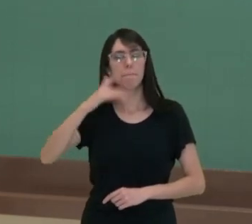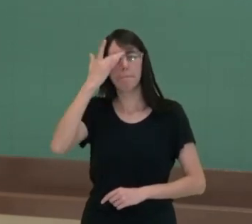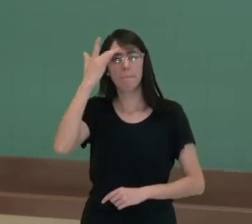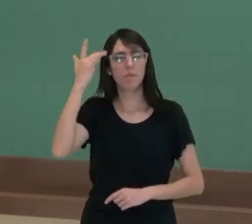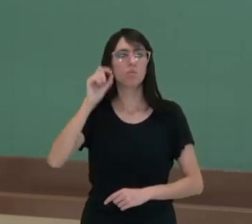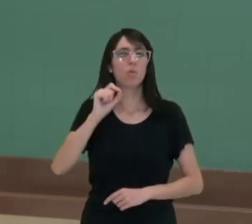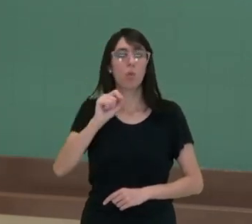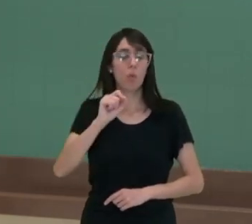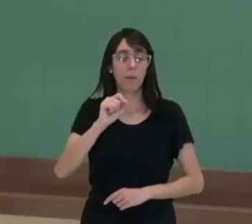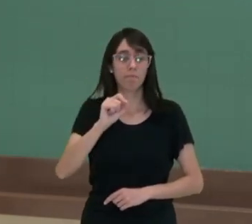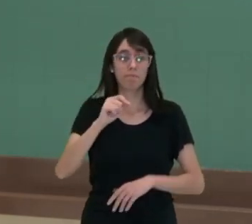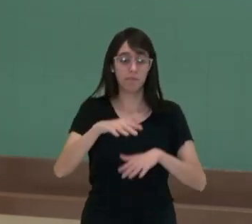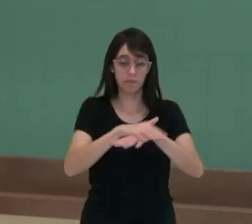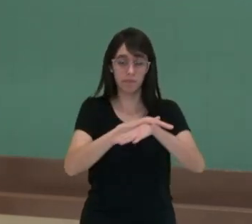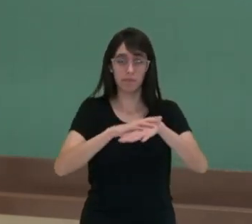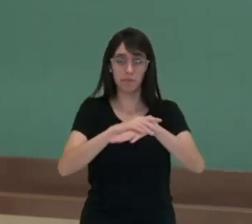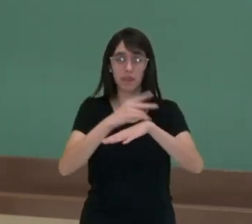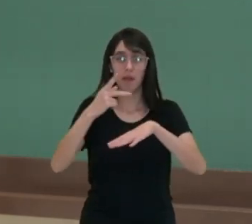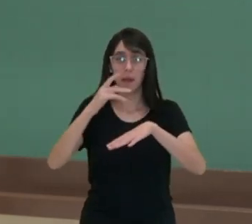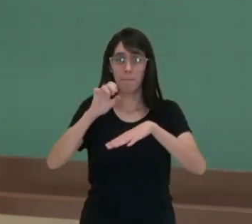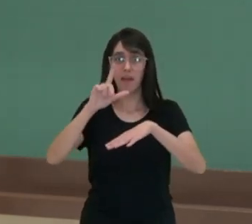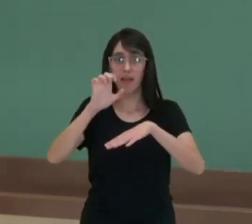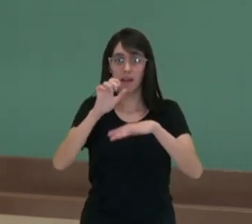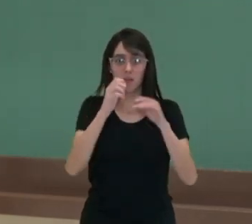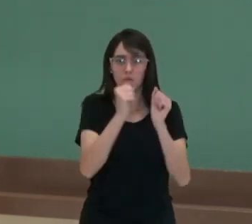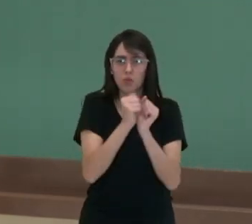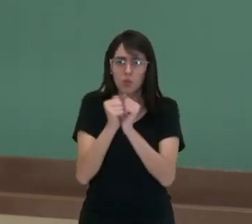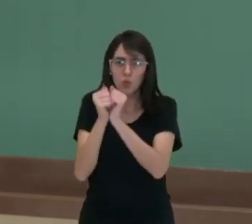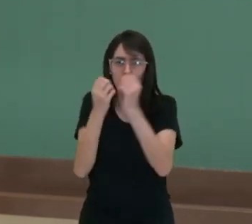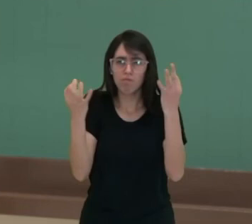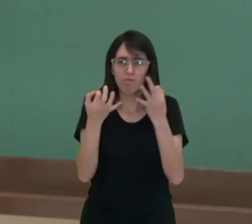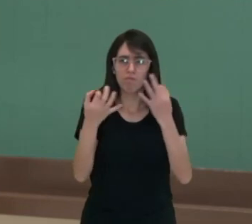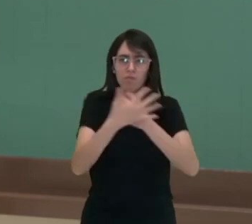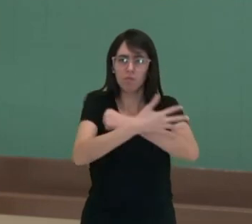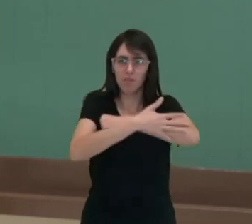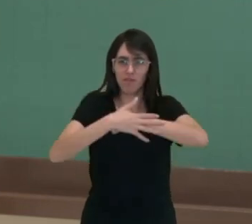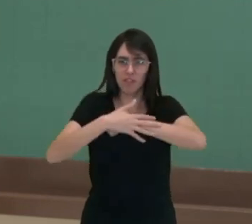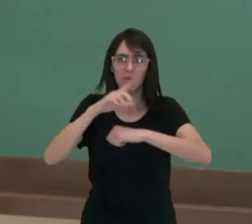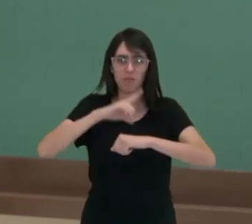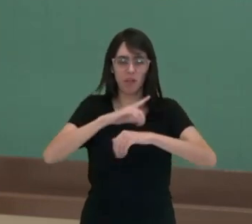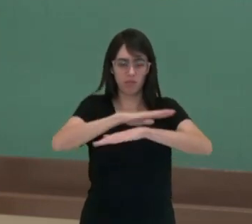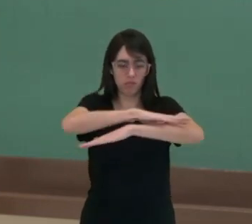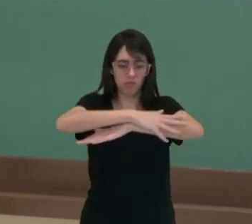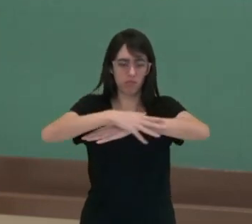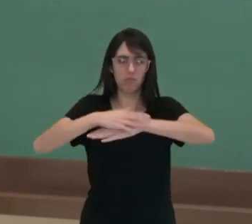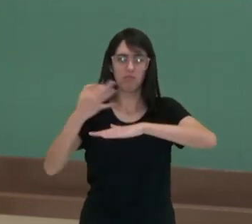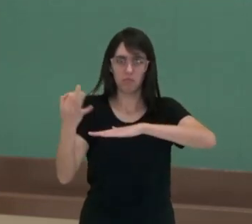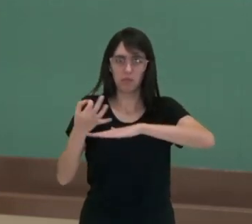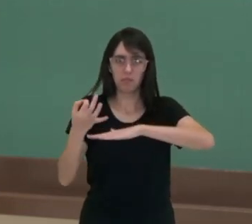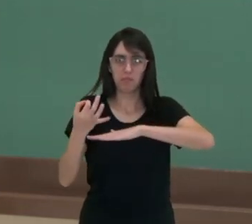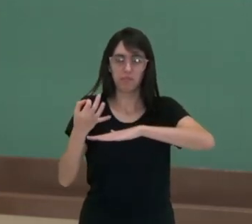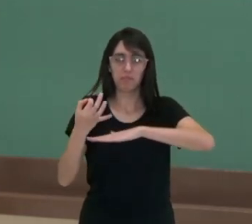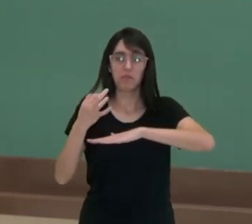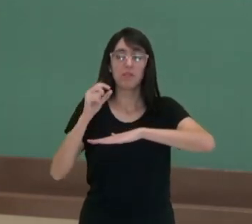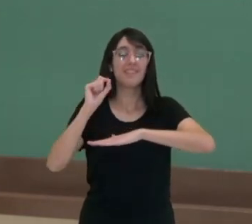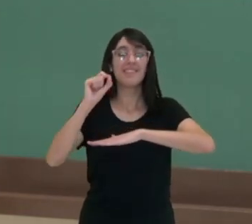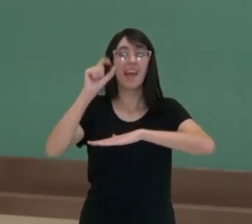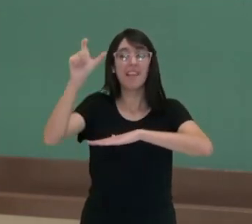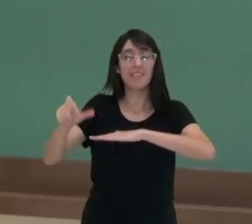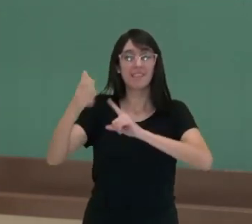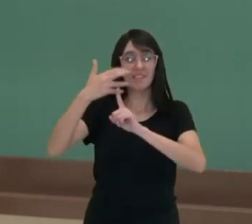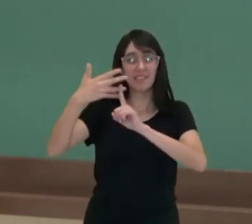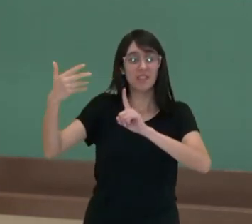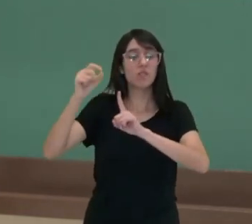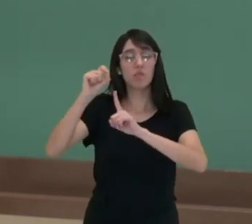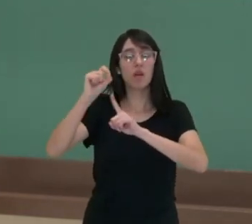que acontece? A nossa pele é bem unida, né, por causa das fibras reticulares. E quem tem essa síndrome, ela quase não